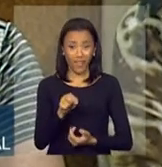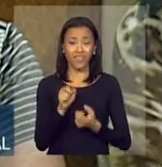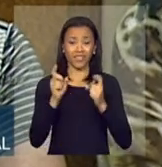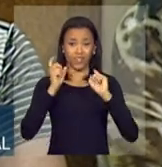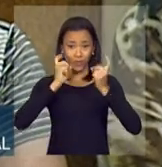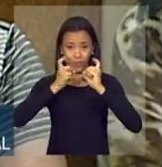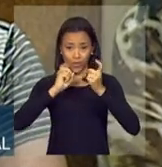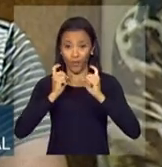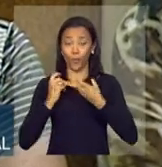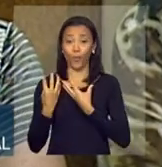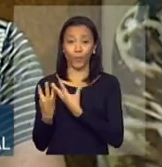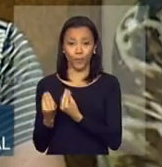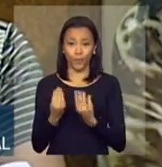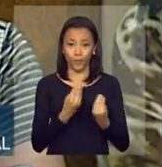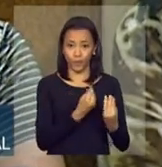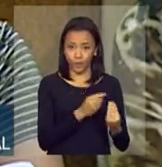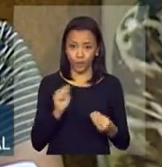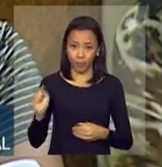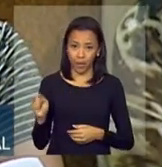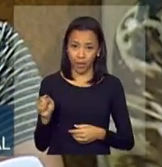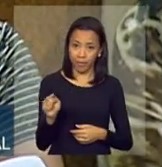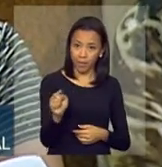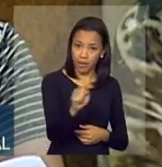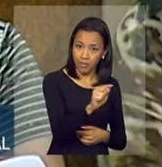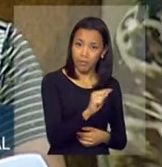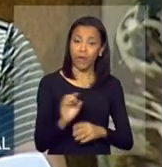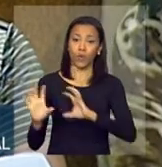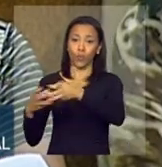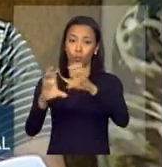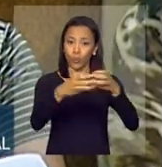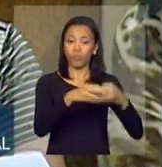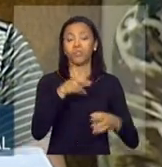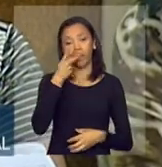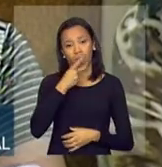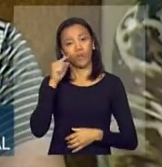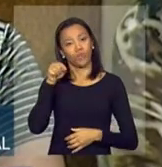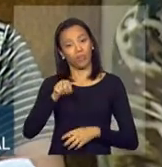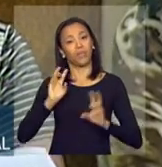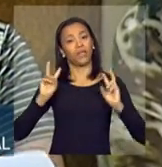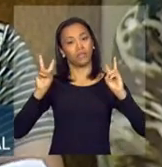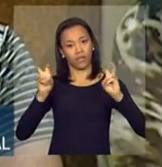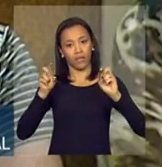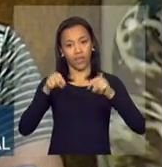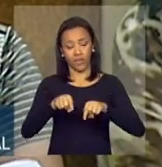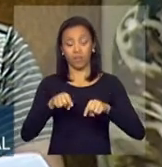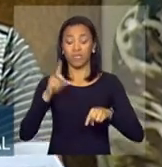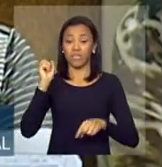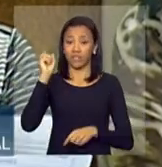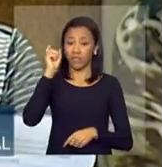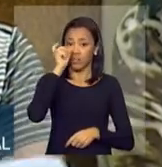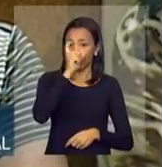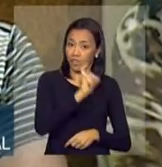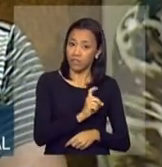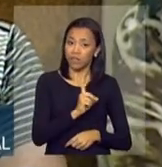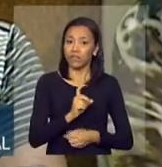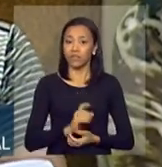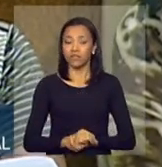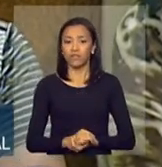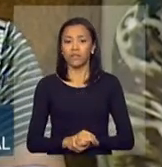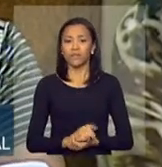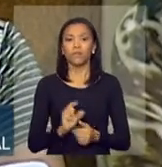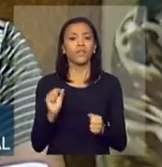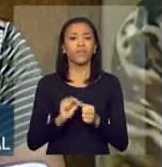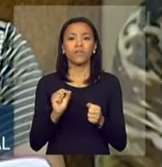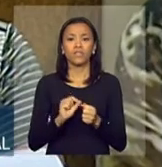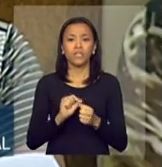muitos grupos pontuaram essa discussão. Seria melhor avaliar, ver os gargalos e fazer